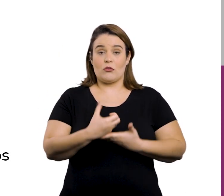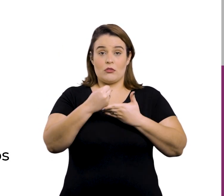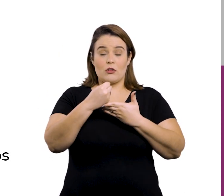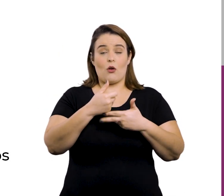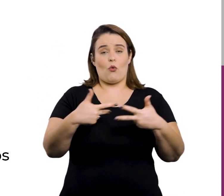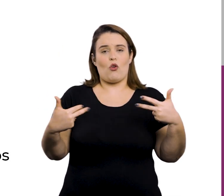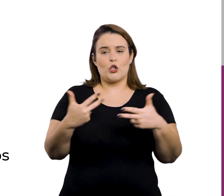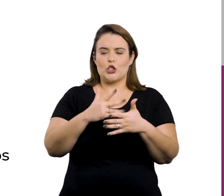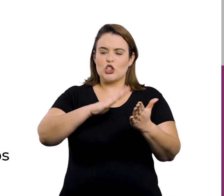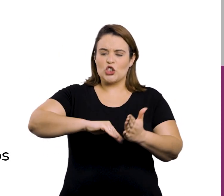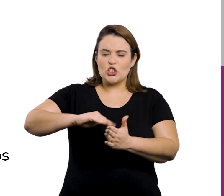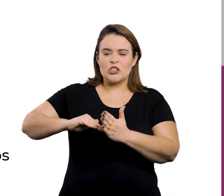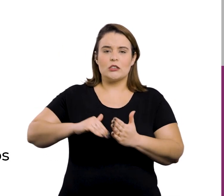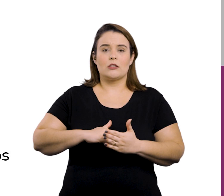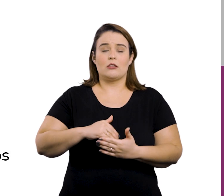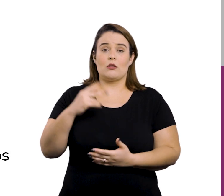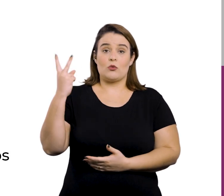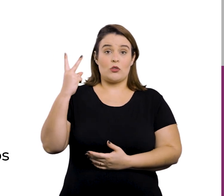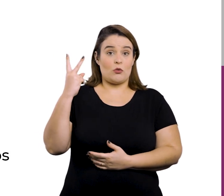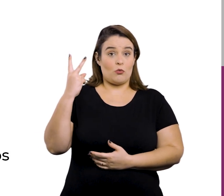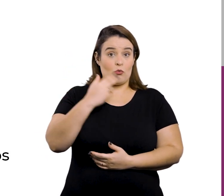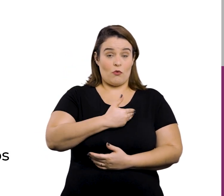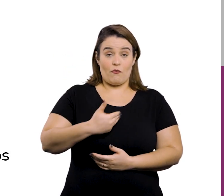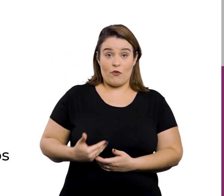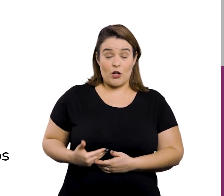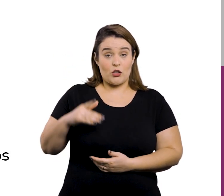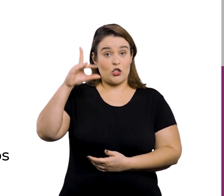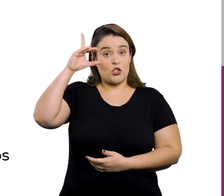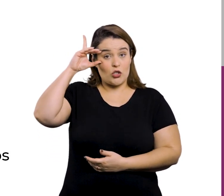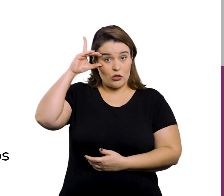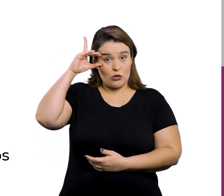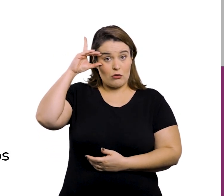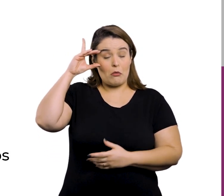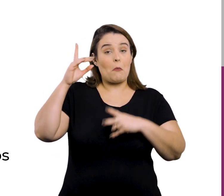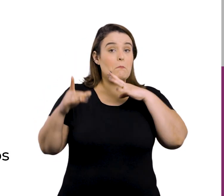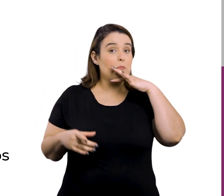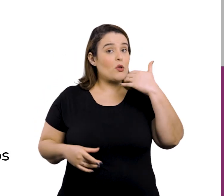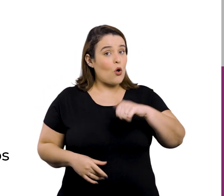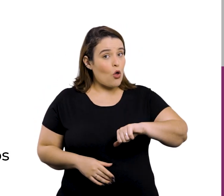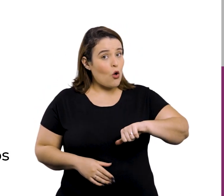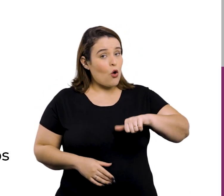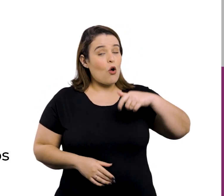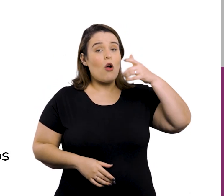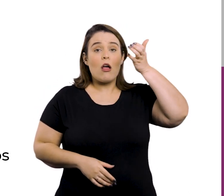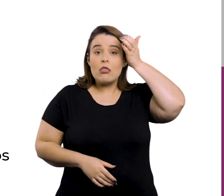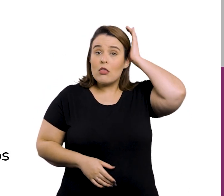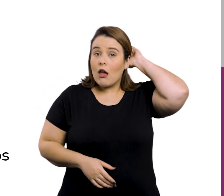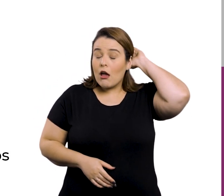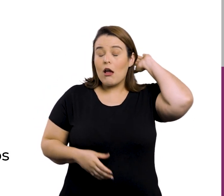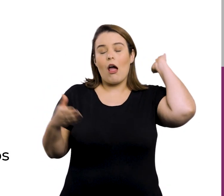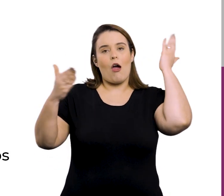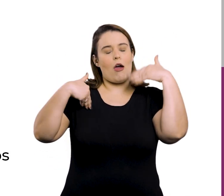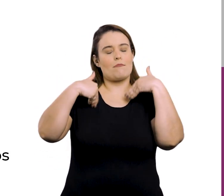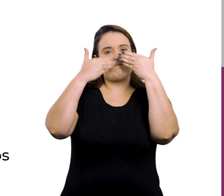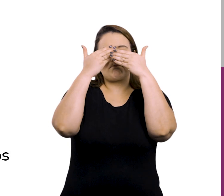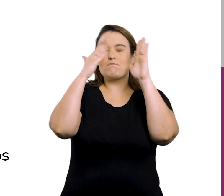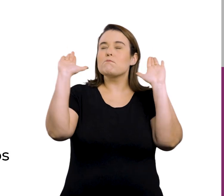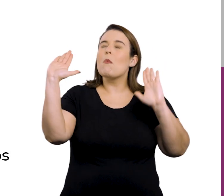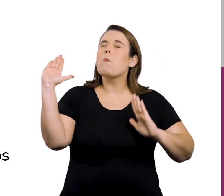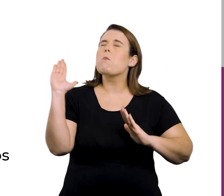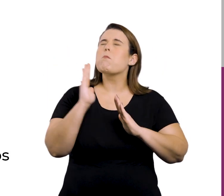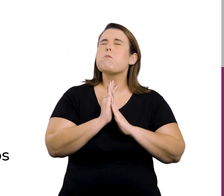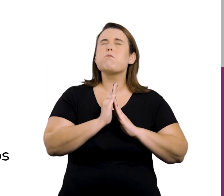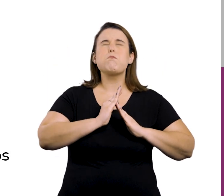Brasil, para recuperar os recursos que estão sendo retirados desde o segundo governo da Dilma, acentuados no governo